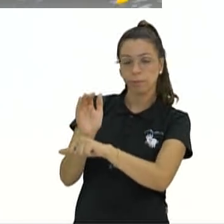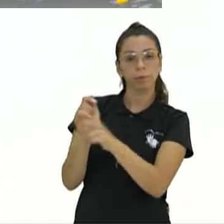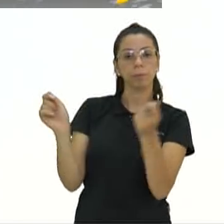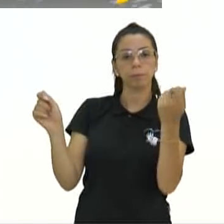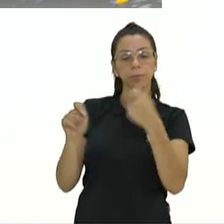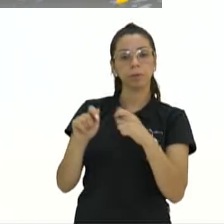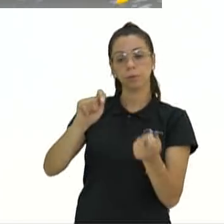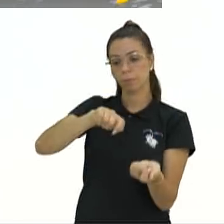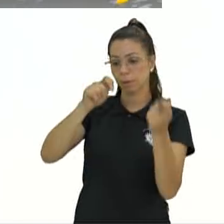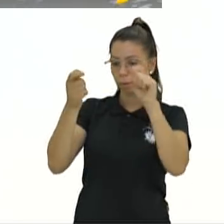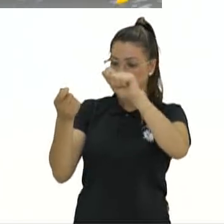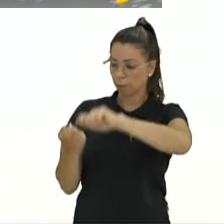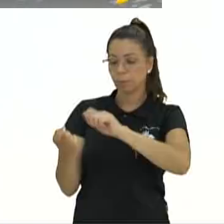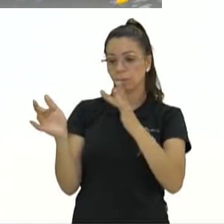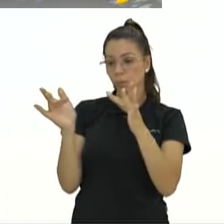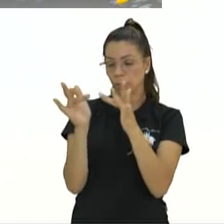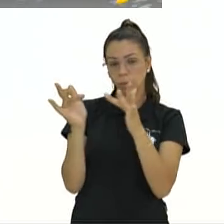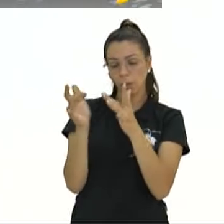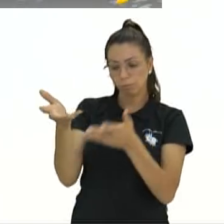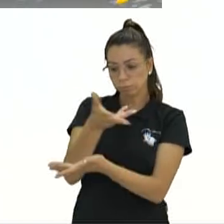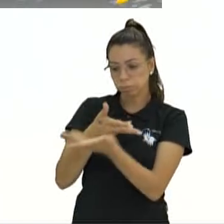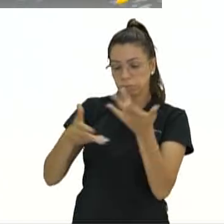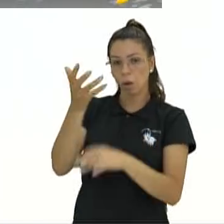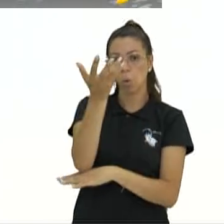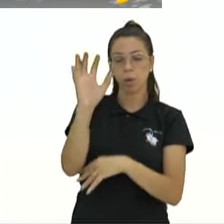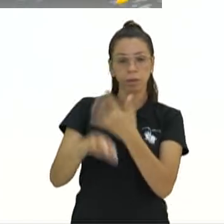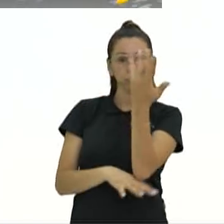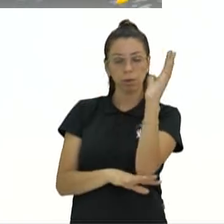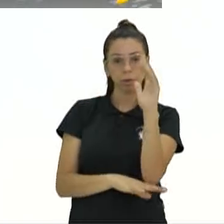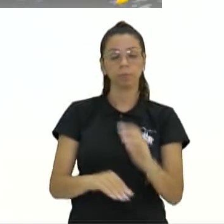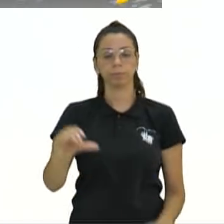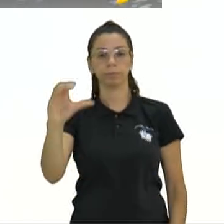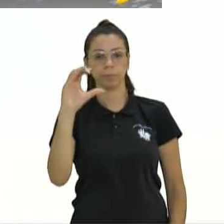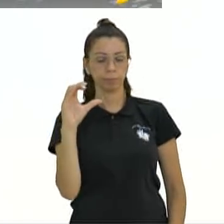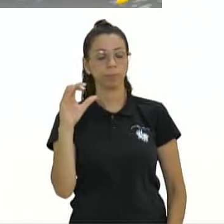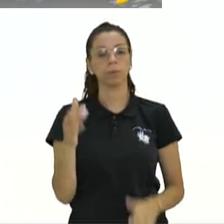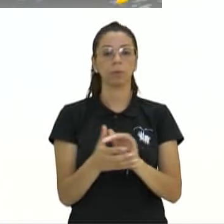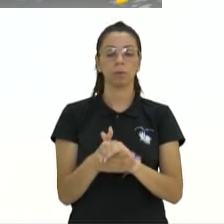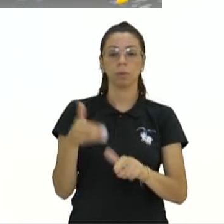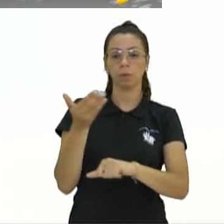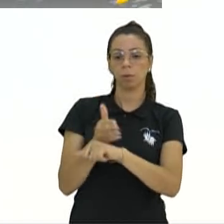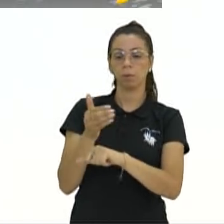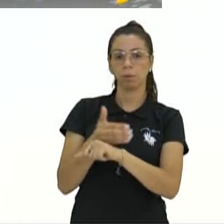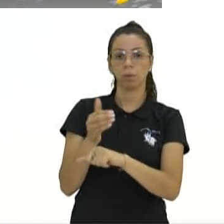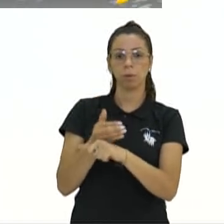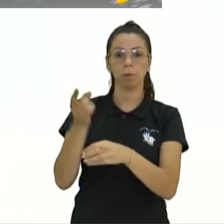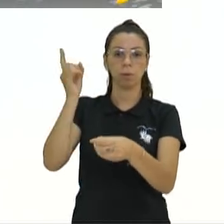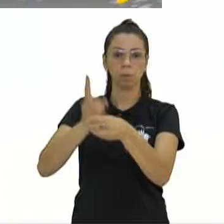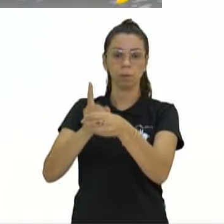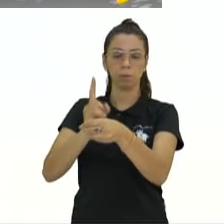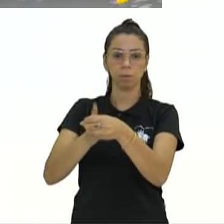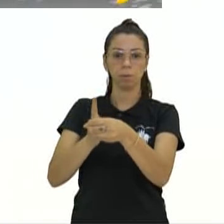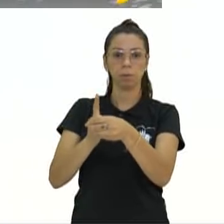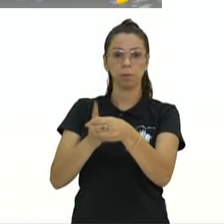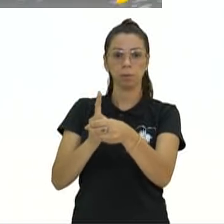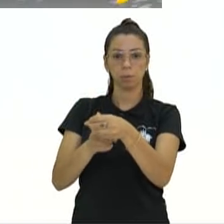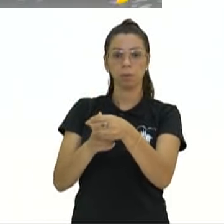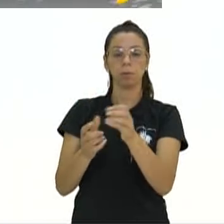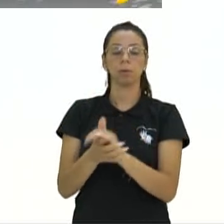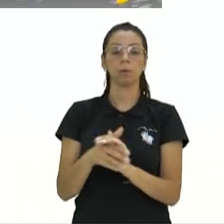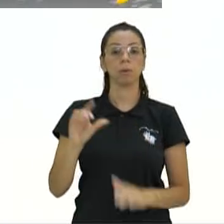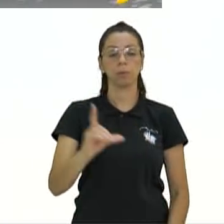do praticante com a natureza. C. Praticados nos ambientes urbanos ou ainda em lugares fechados.